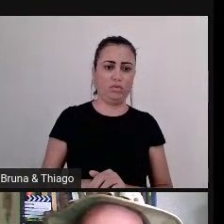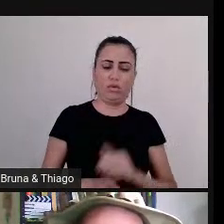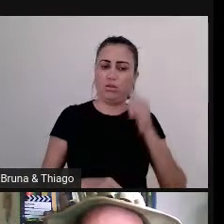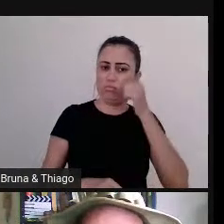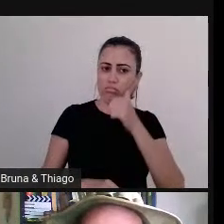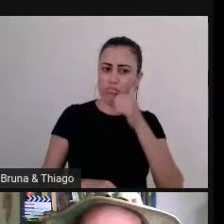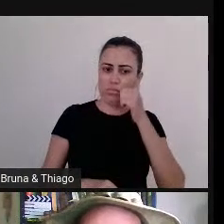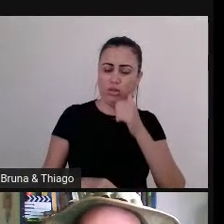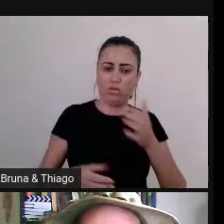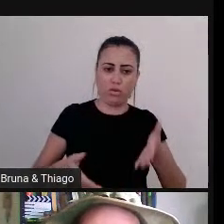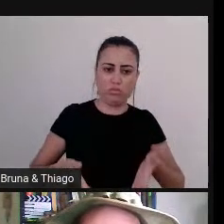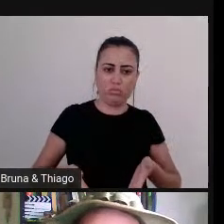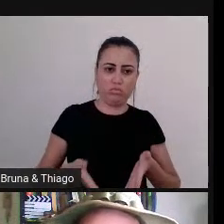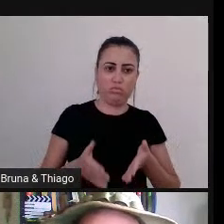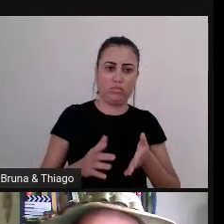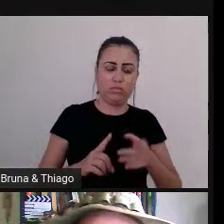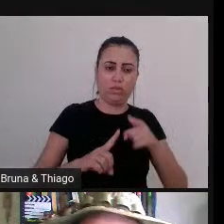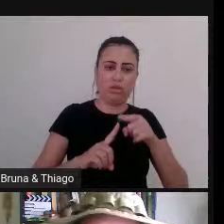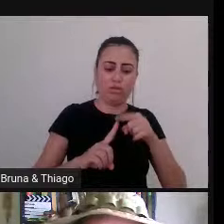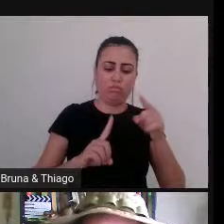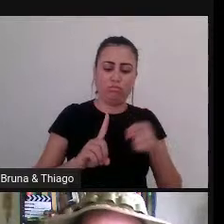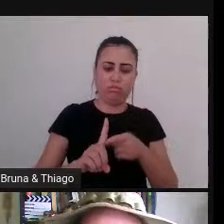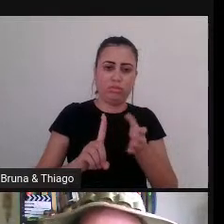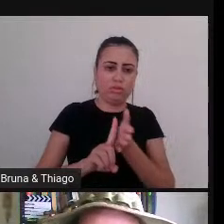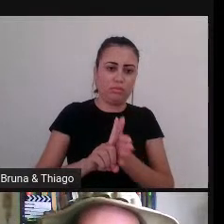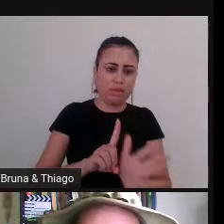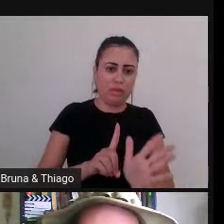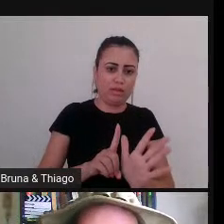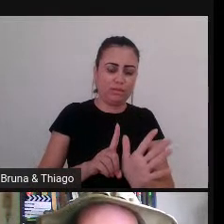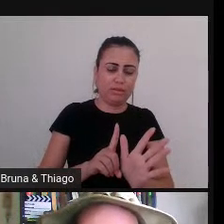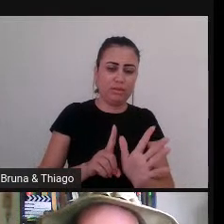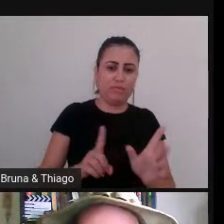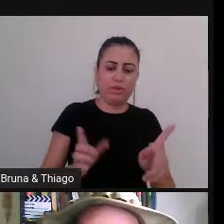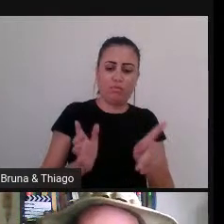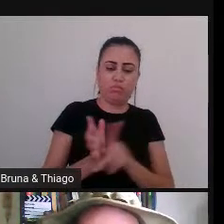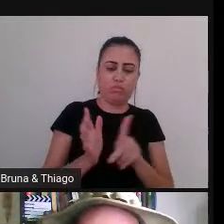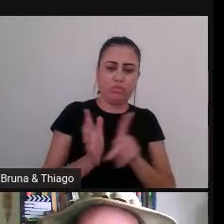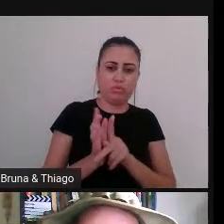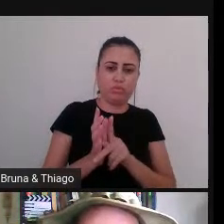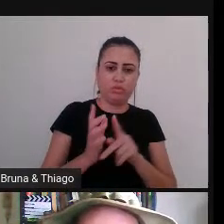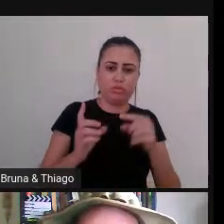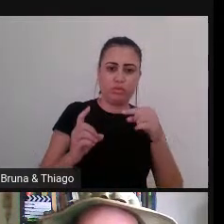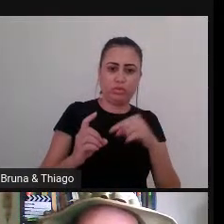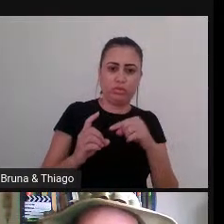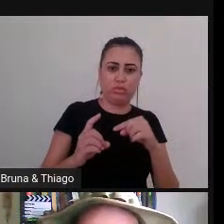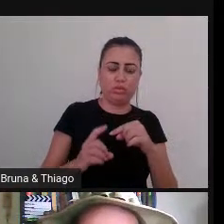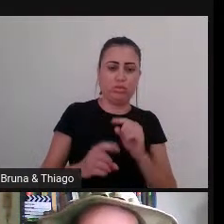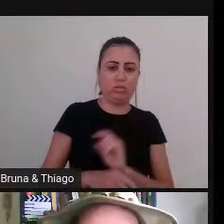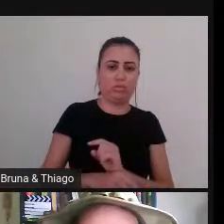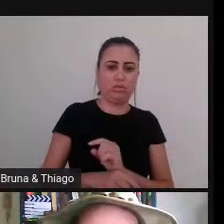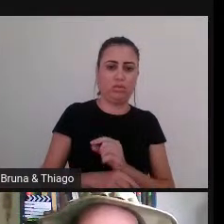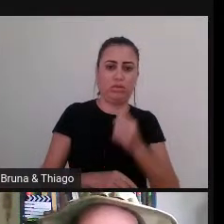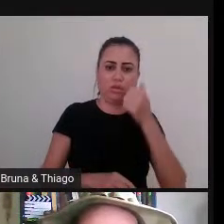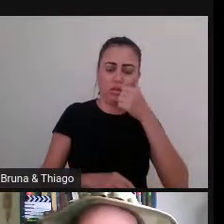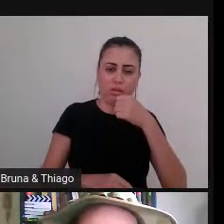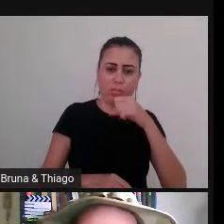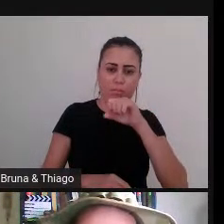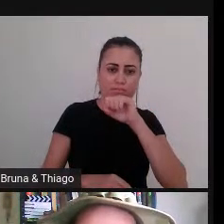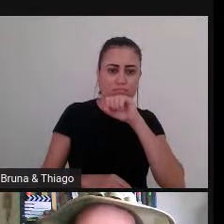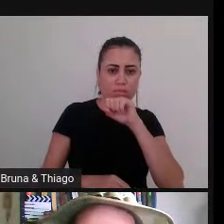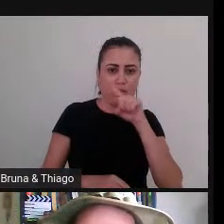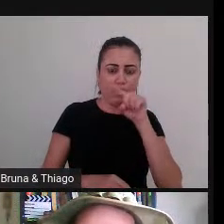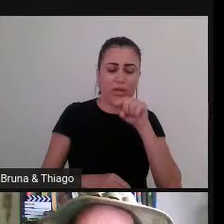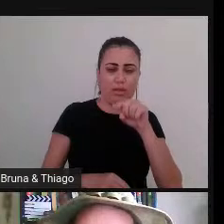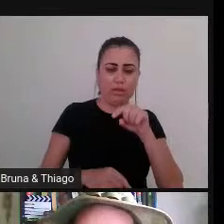filhotinhos, eles ficam no dorso da mamãe. Aqui pode ter até mais de 30 filhotinhos. Eles ficam aí 2 semanas em cima